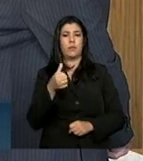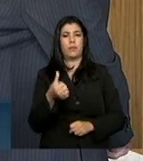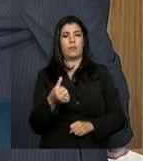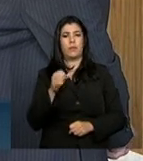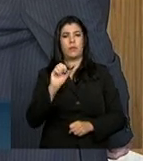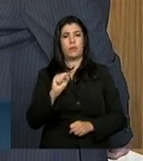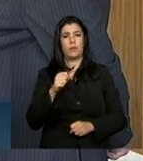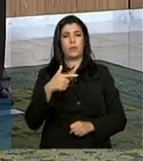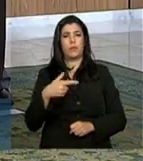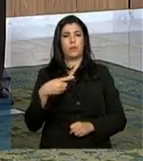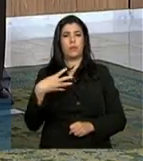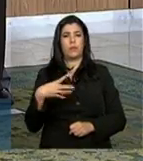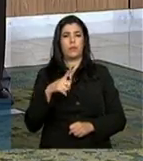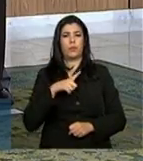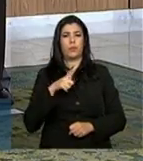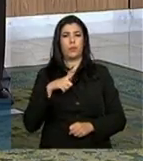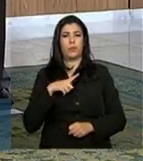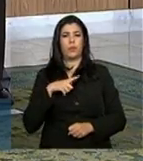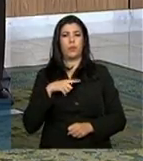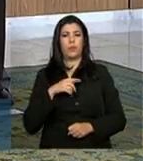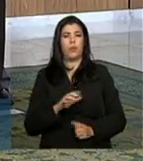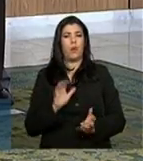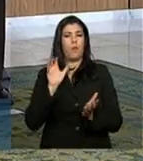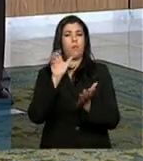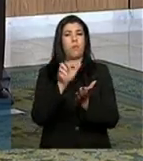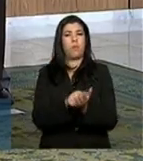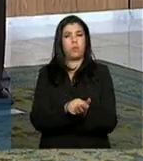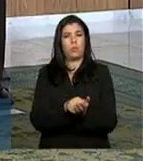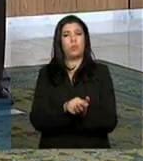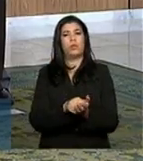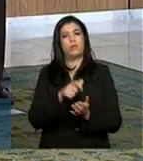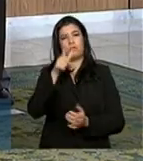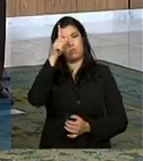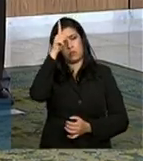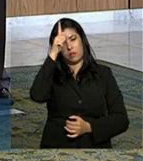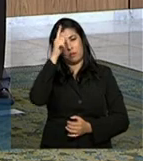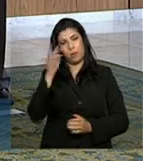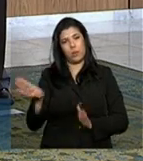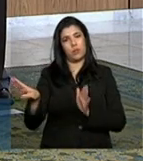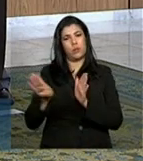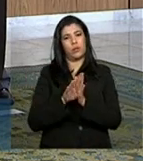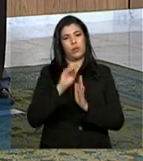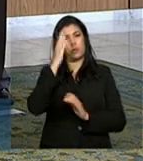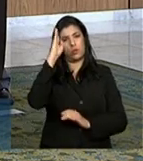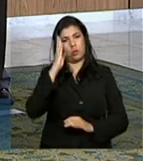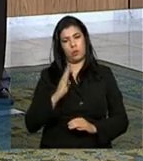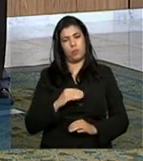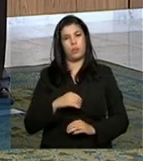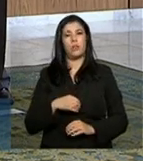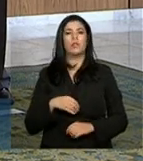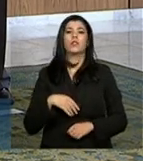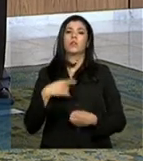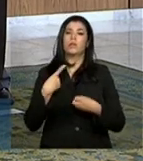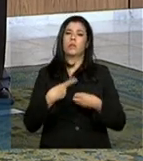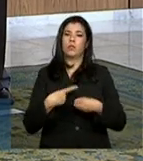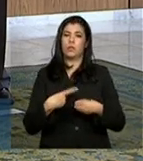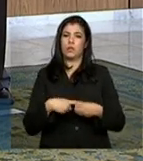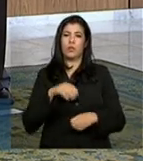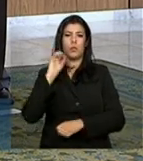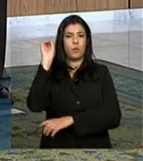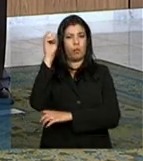1824 teve início a colonização alemã no Brasil com a chegada de imigrantes ao Rio Grande do Sul.